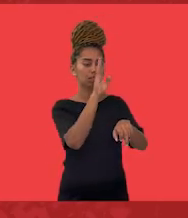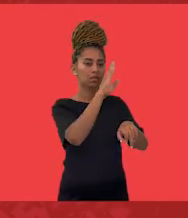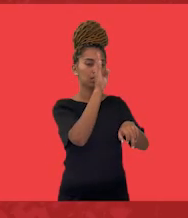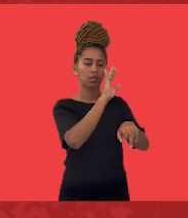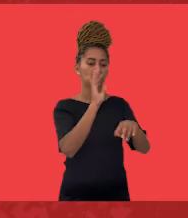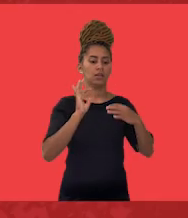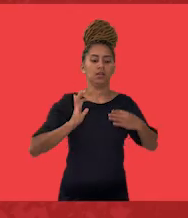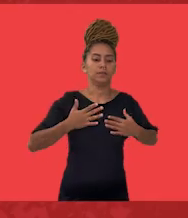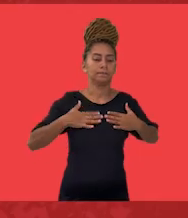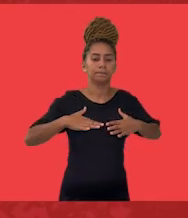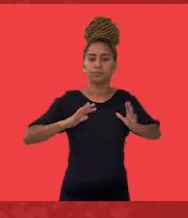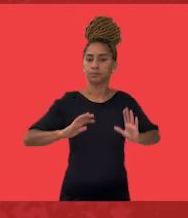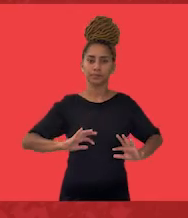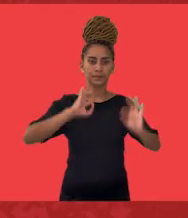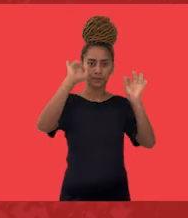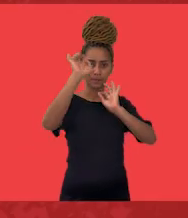Infelizmente.